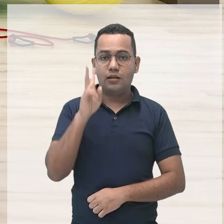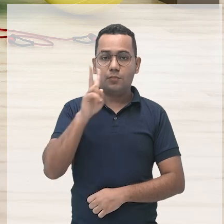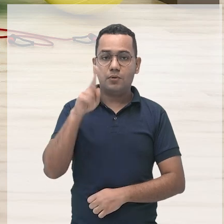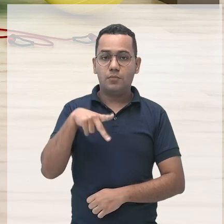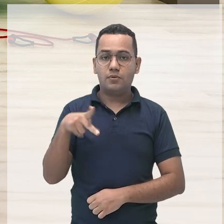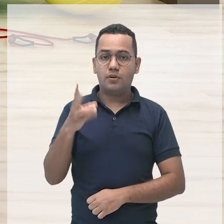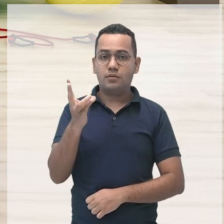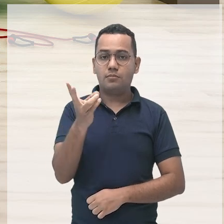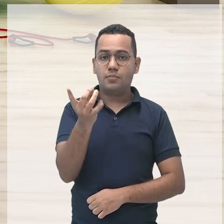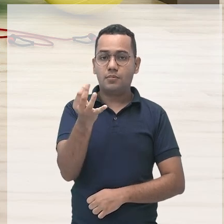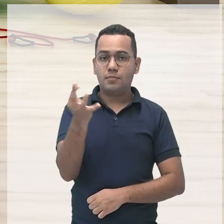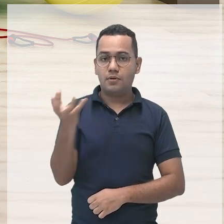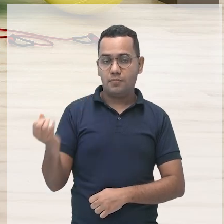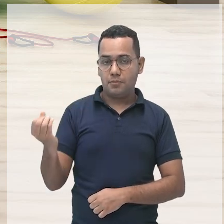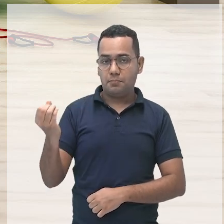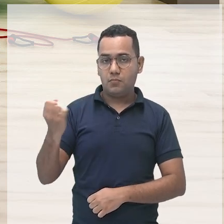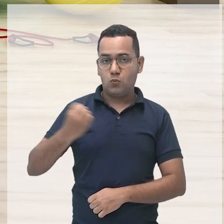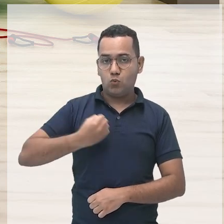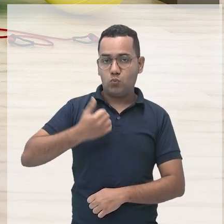4,